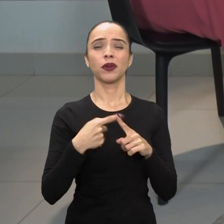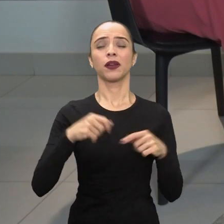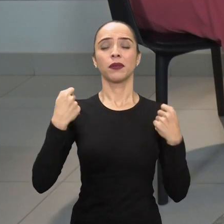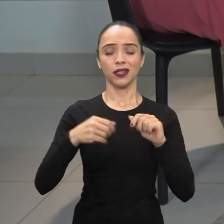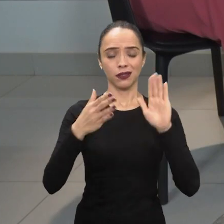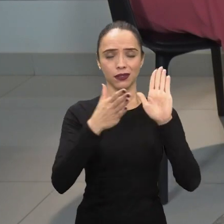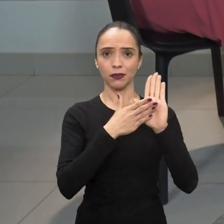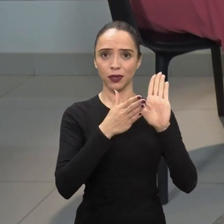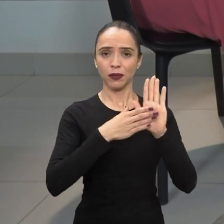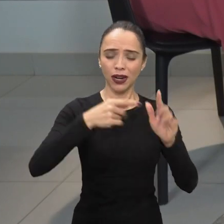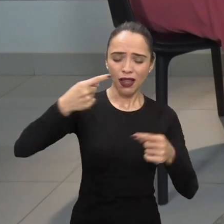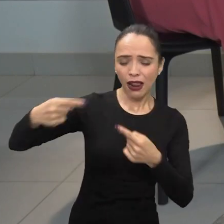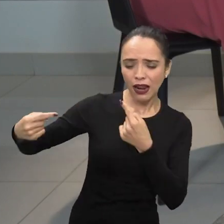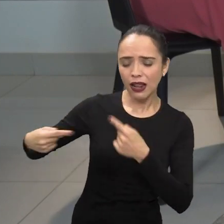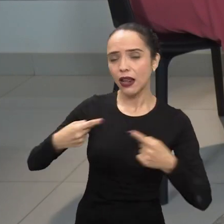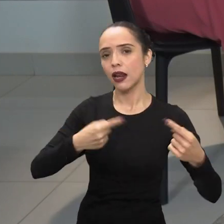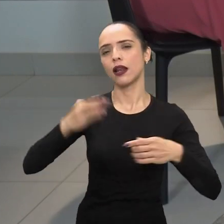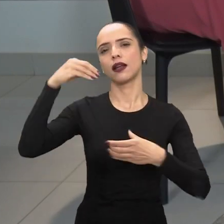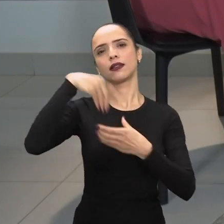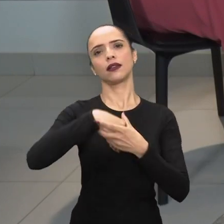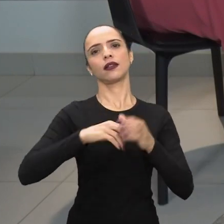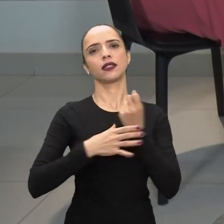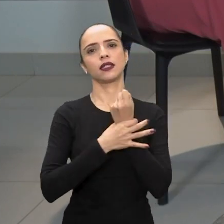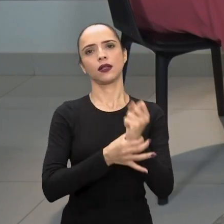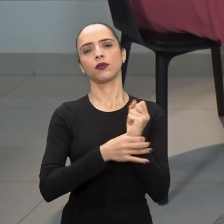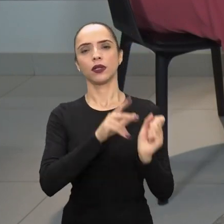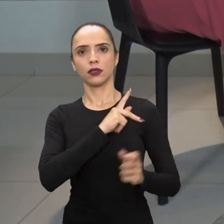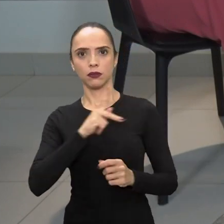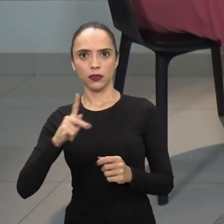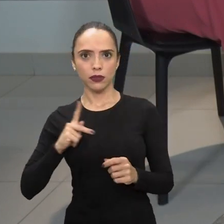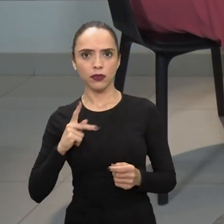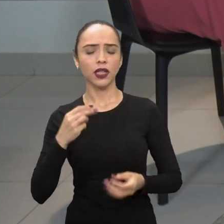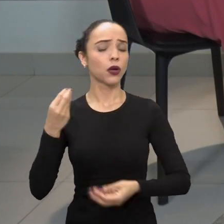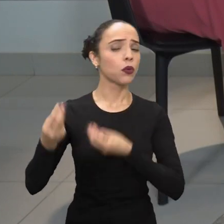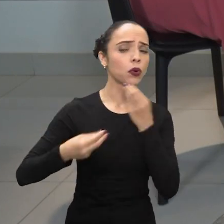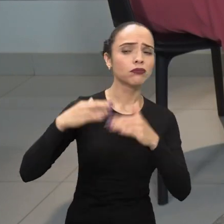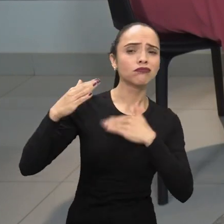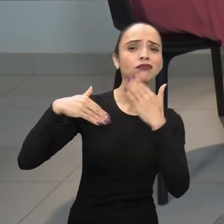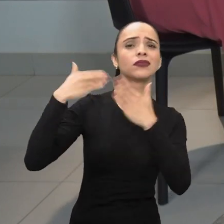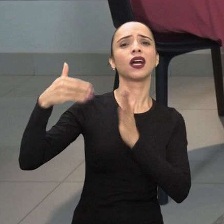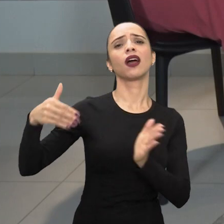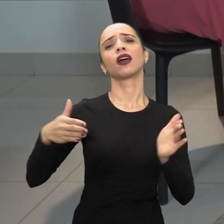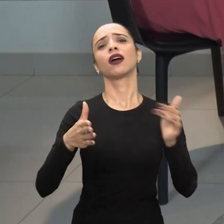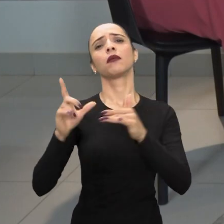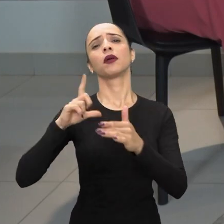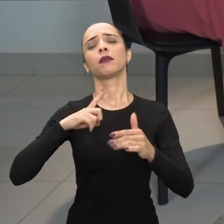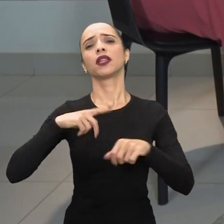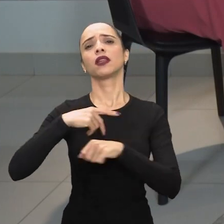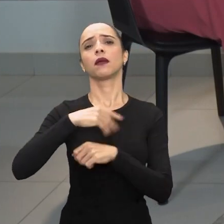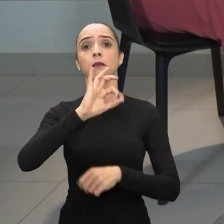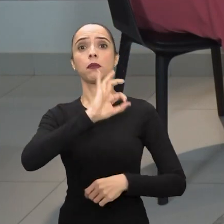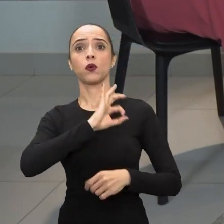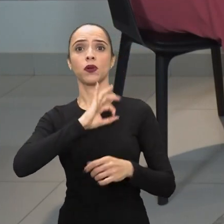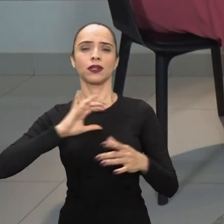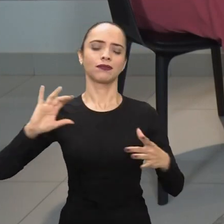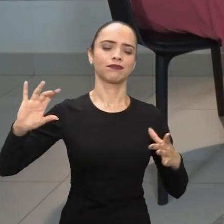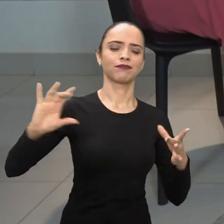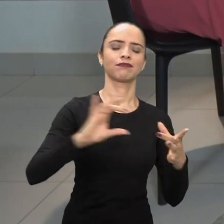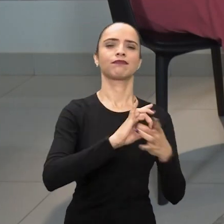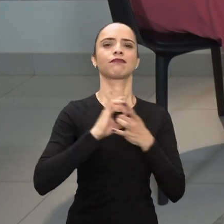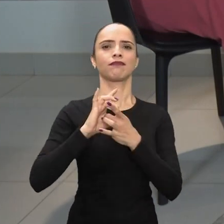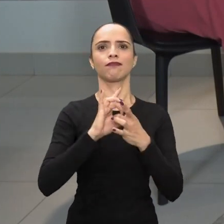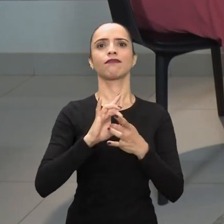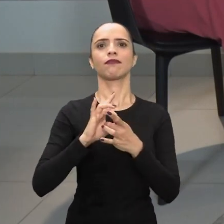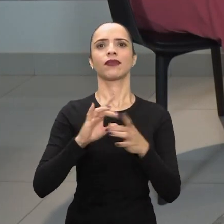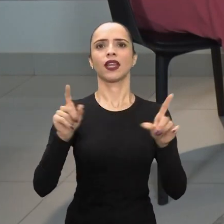proposta dentro da Senhora da Segurança Pública Então como construir caminhos para unificar uma polícia e pensar em